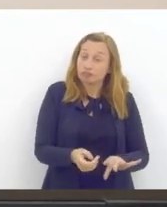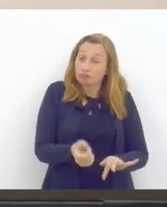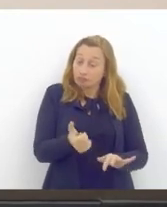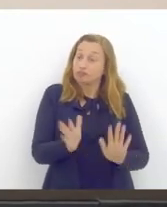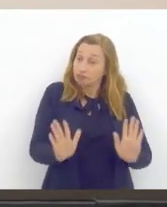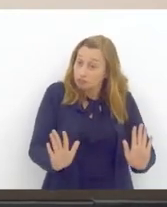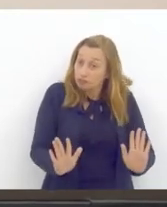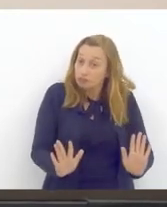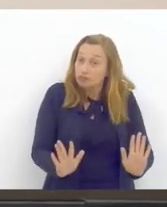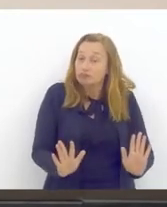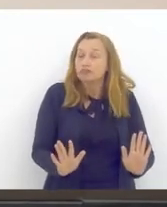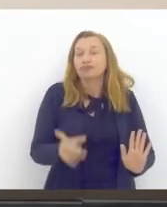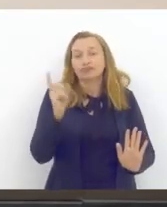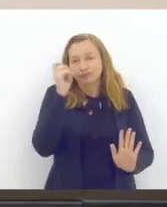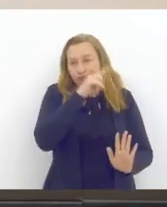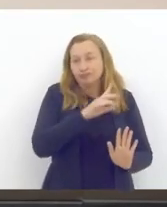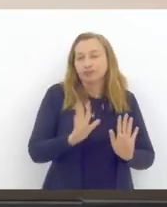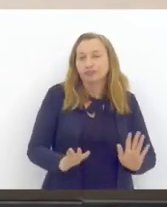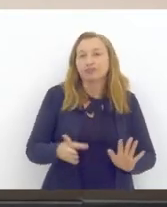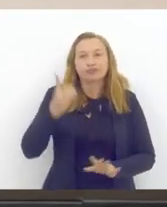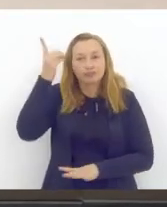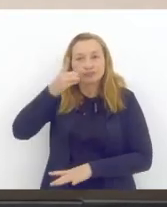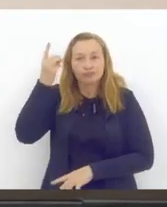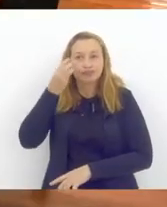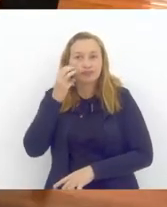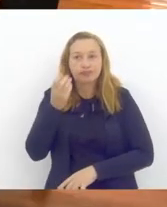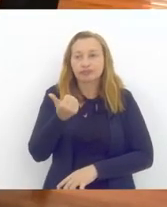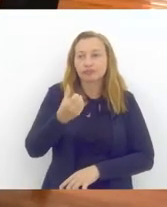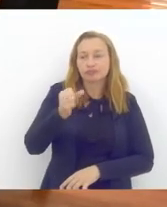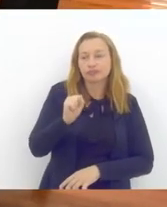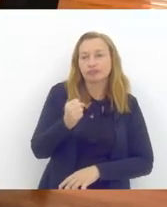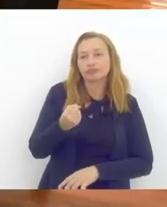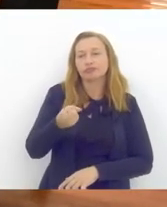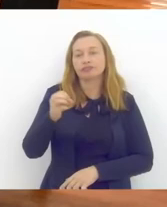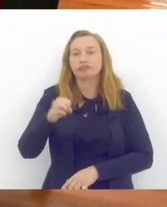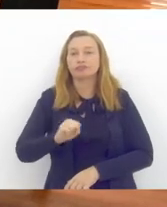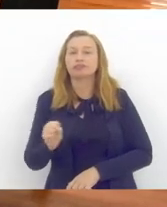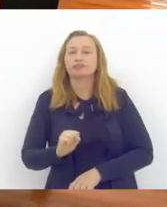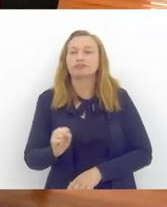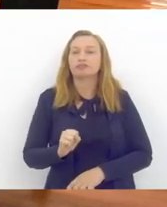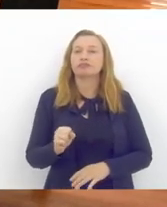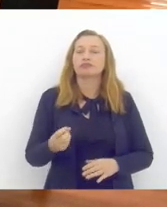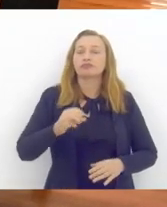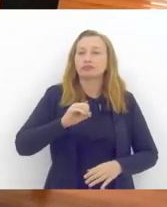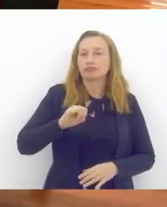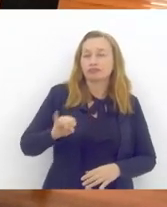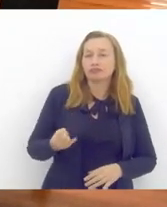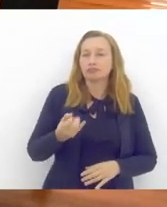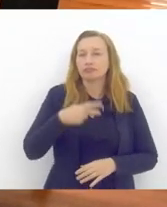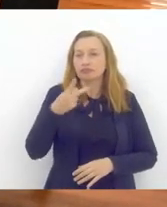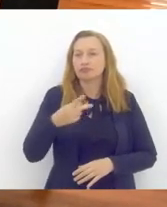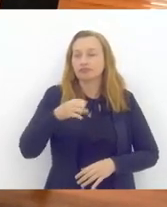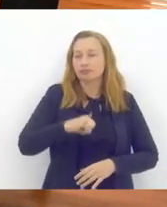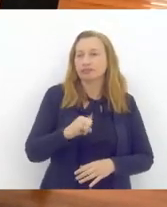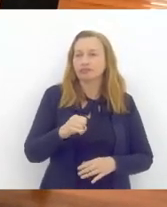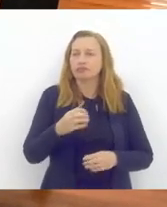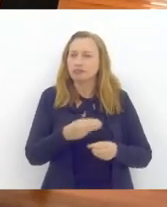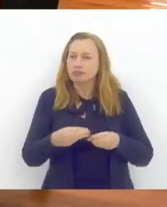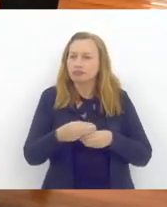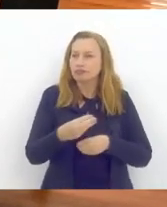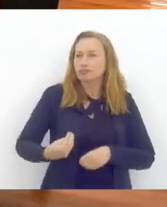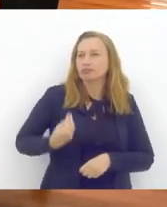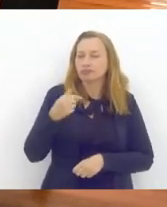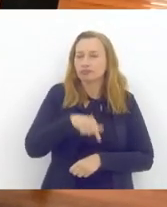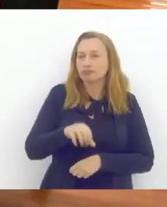essa dificuldade. Deputado Valdeque. 30 segundos, aproveitar para dizer o seguinte, se os municípios aqui presentes, ou,